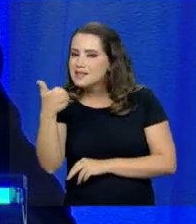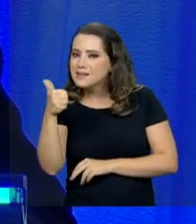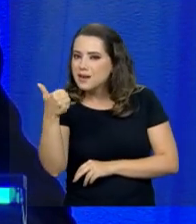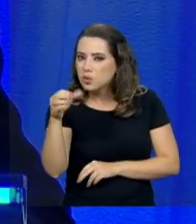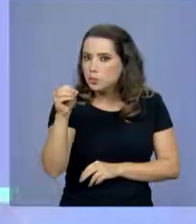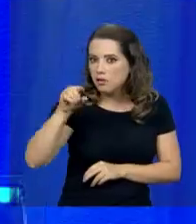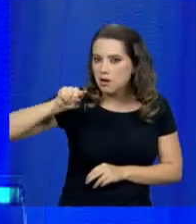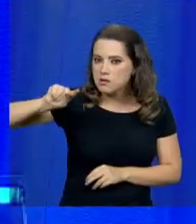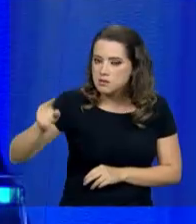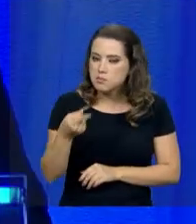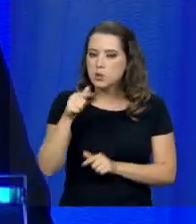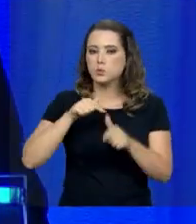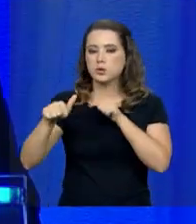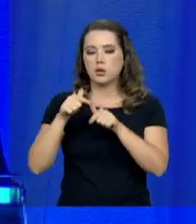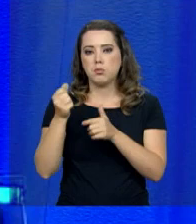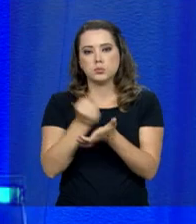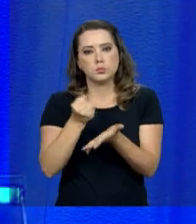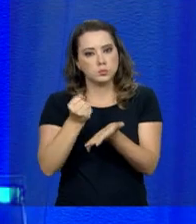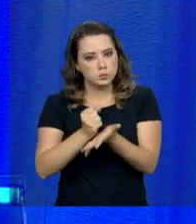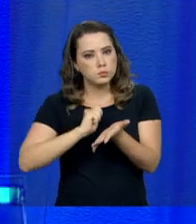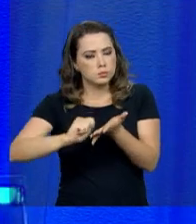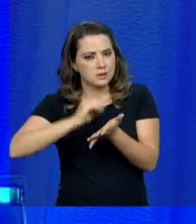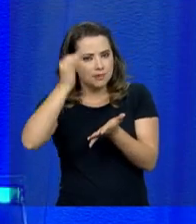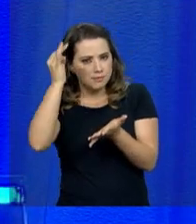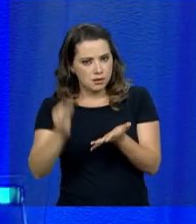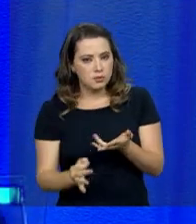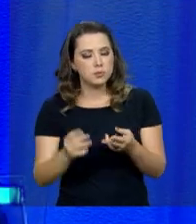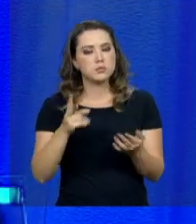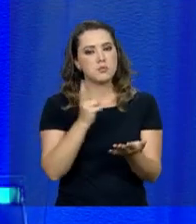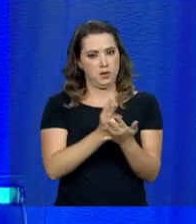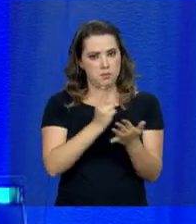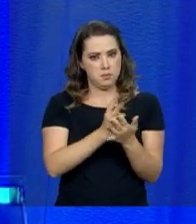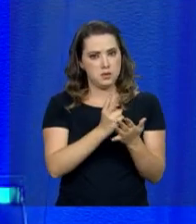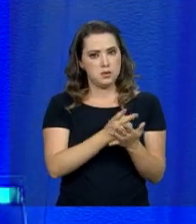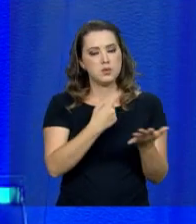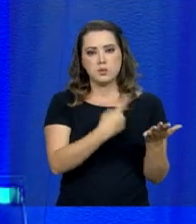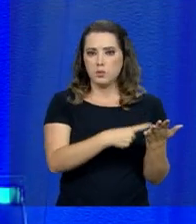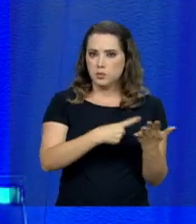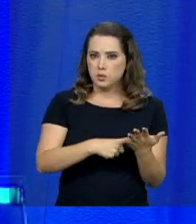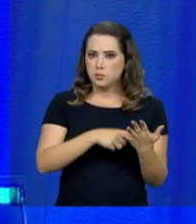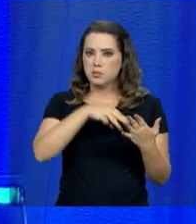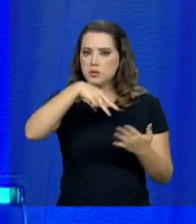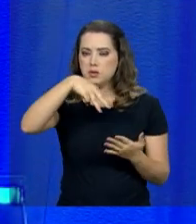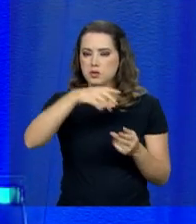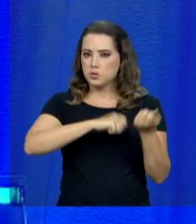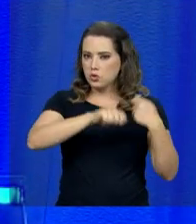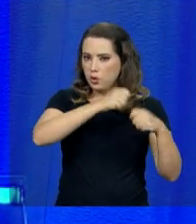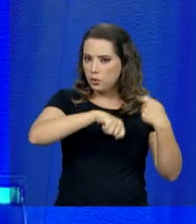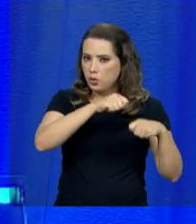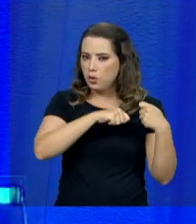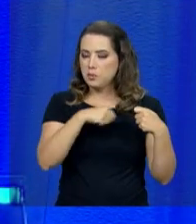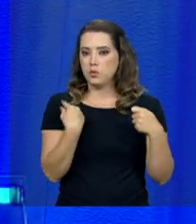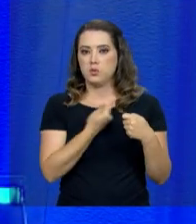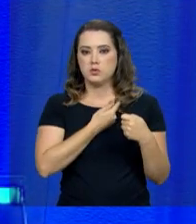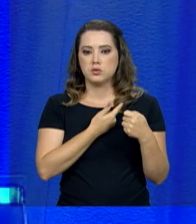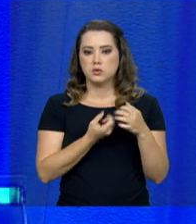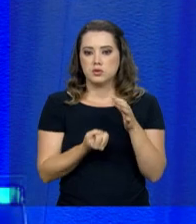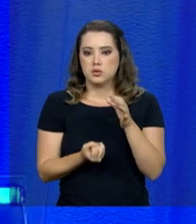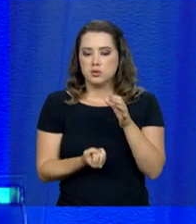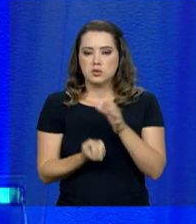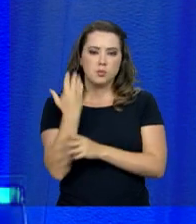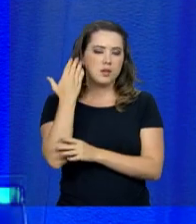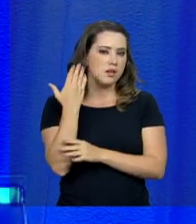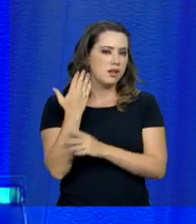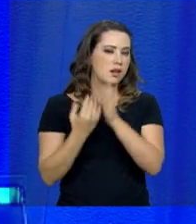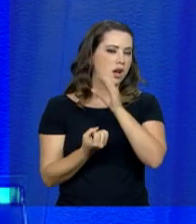empregos formais. É verdade que, em paralelo a essa agenda macroeconômica, nós estamos promovendo